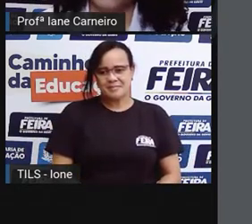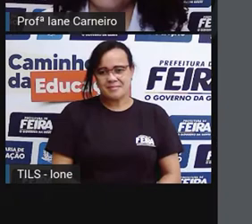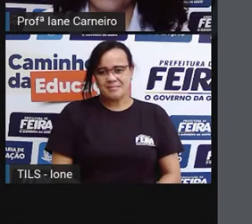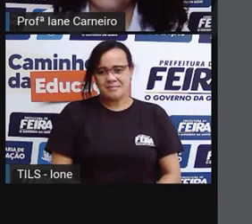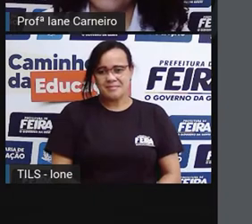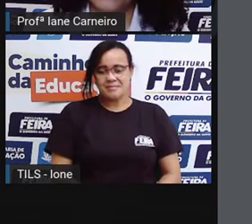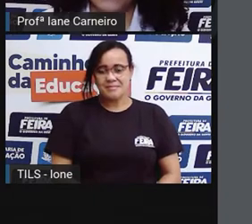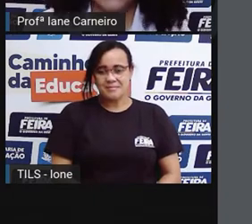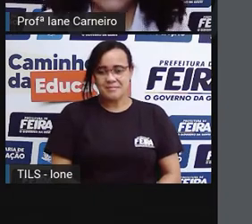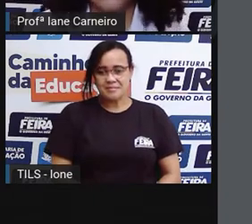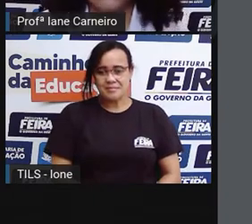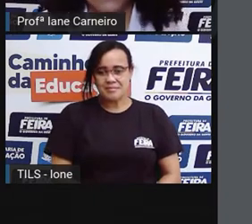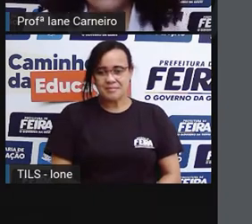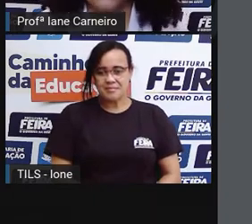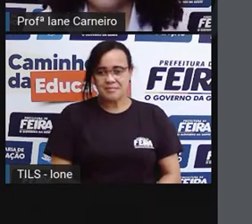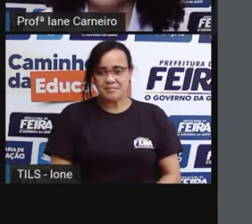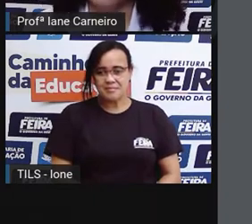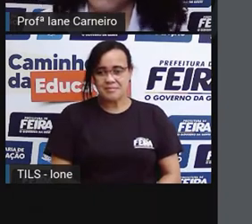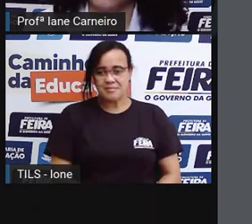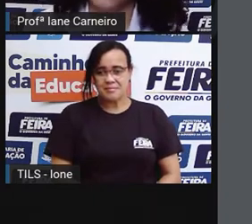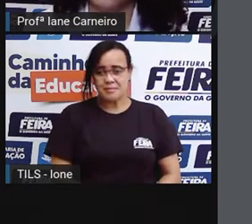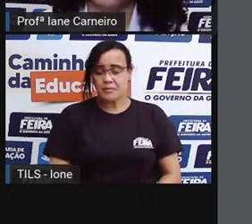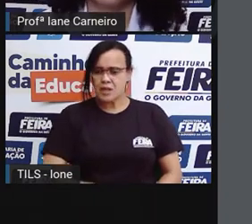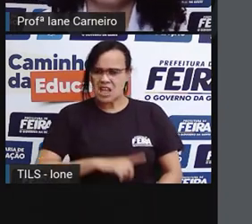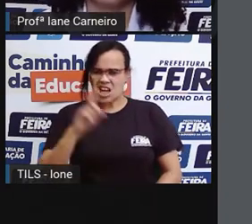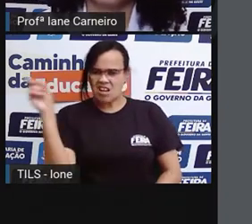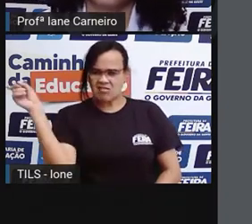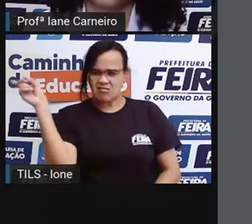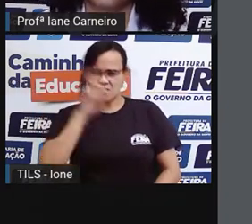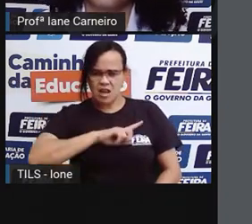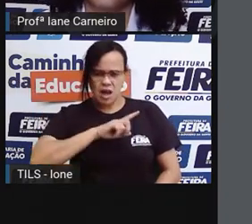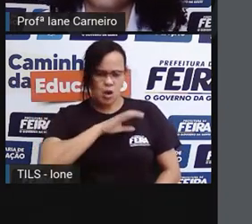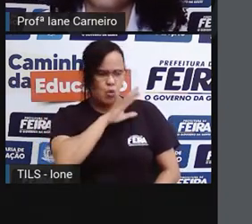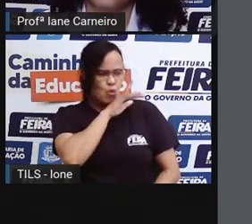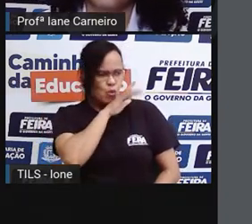Não faz mal dizer não às coisas más.